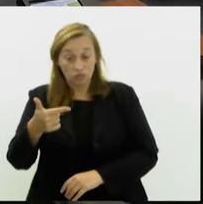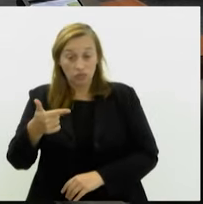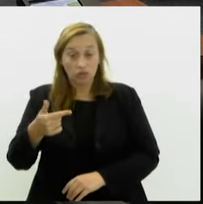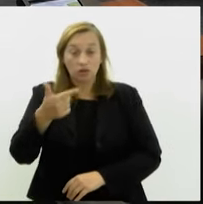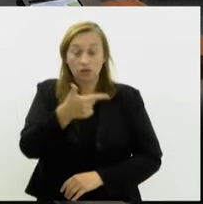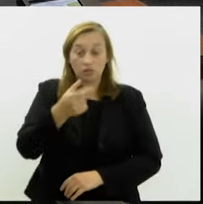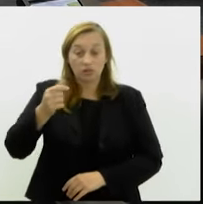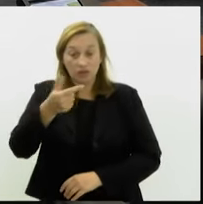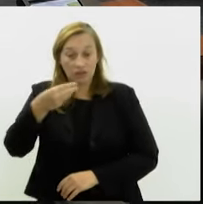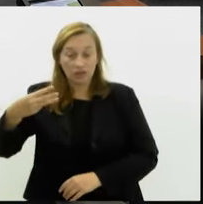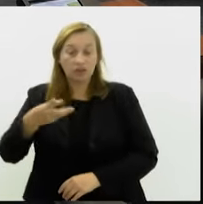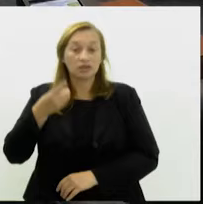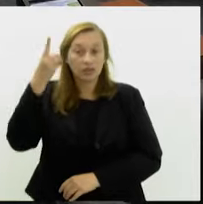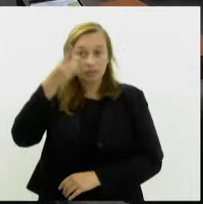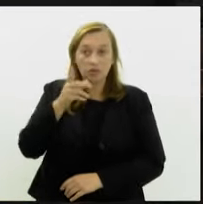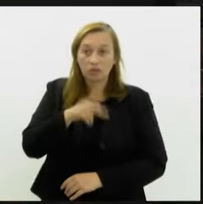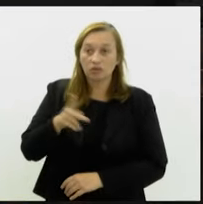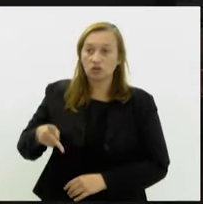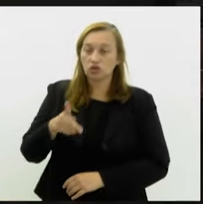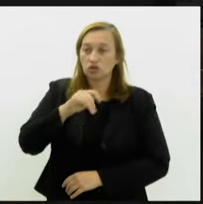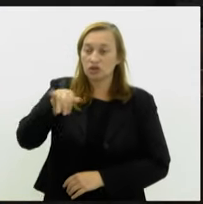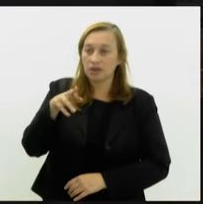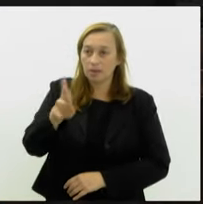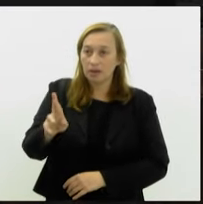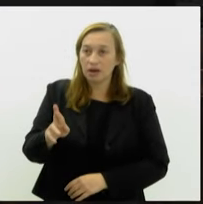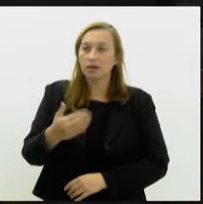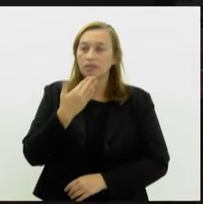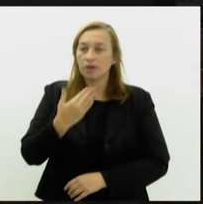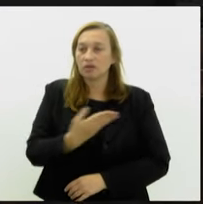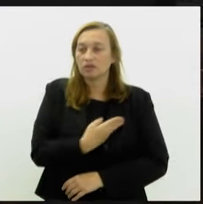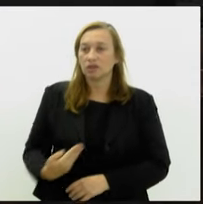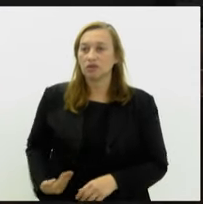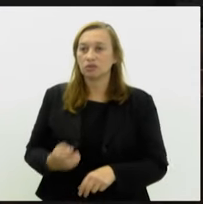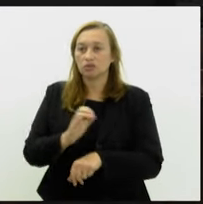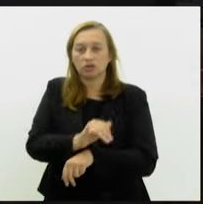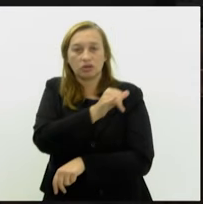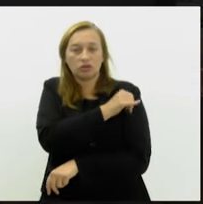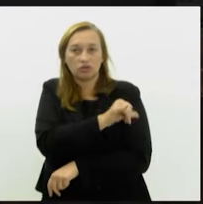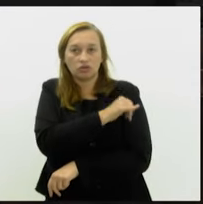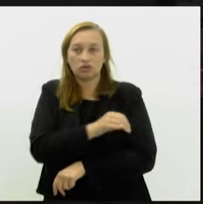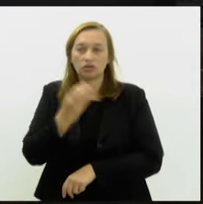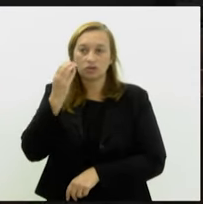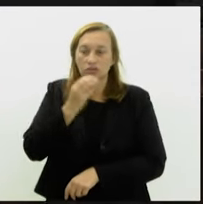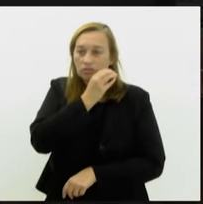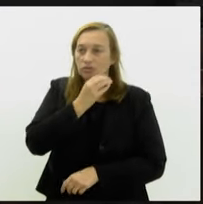2023, de autoria do deputado professor Josimar, que solicita ao excelentíssimo senhor governador